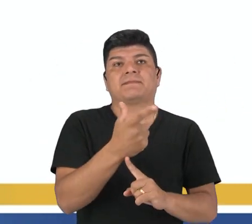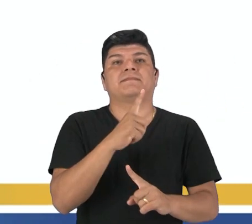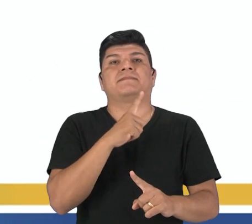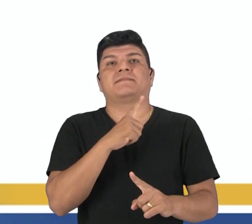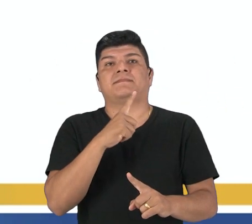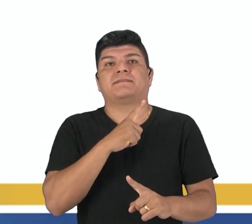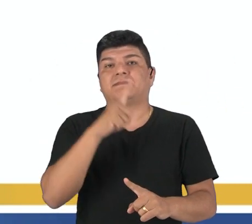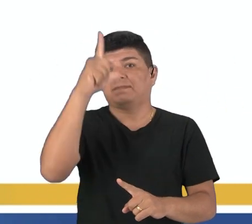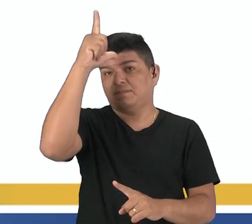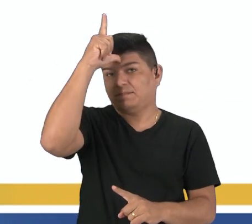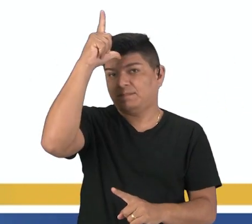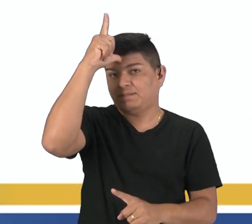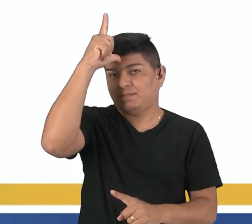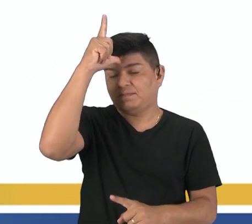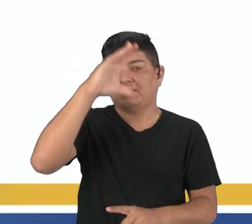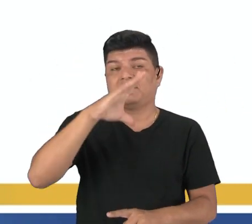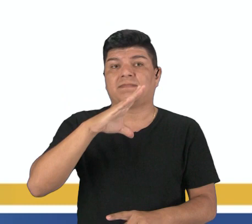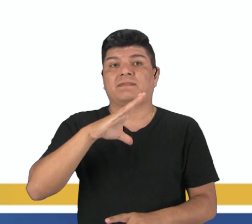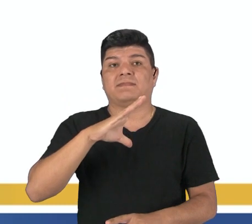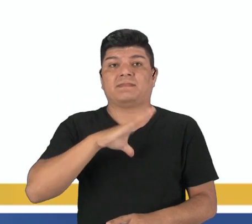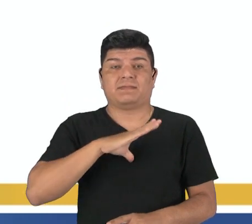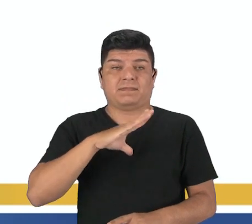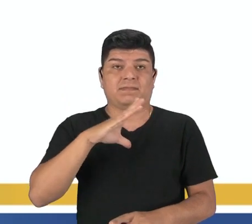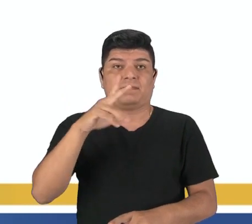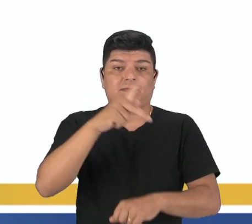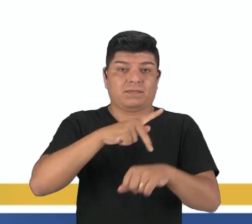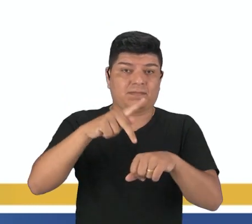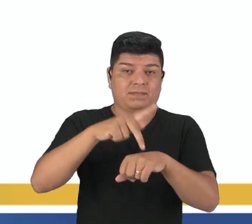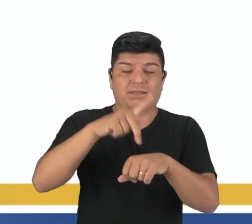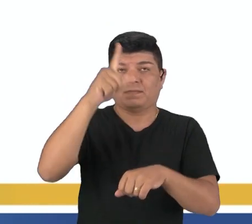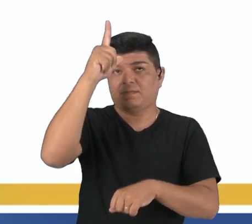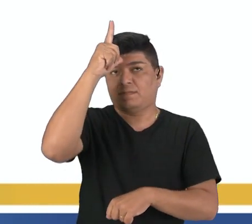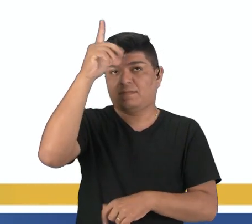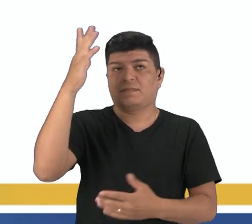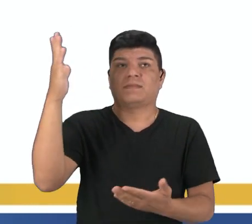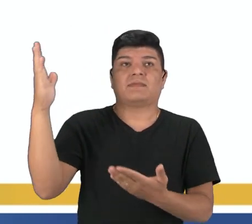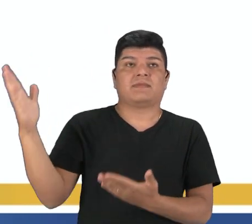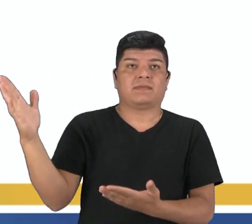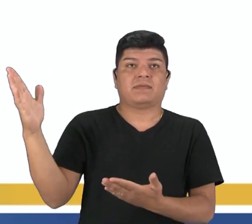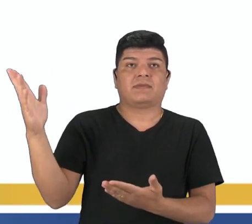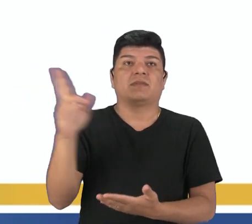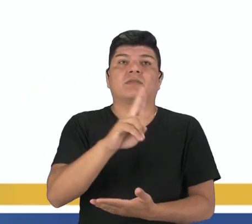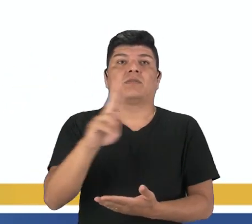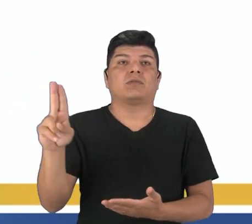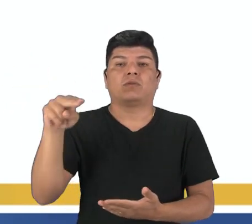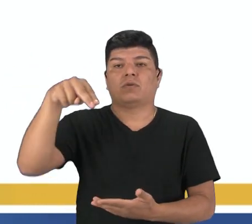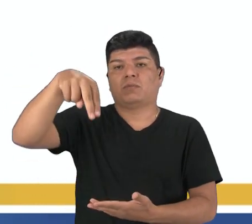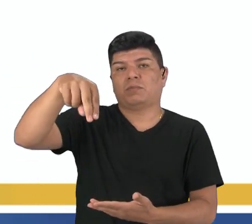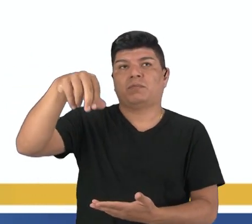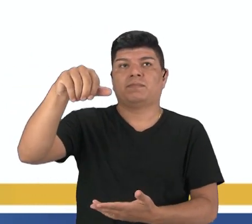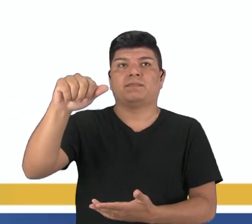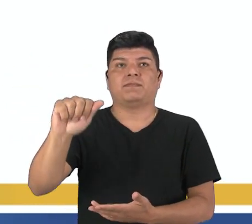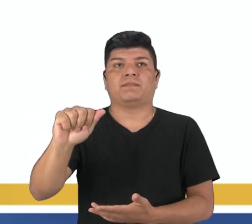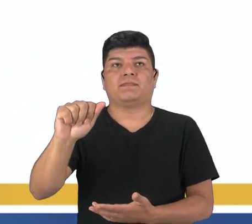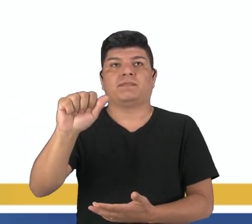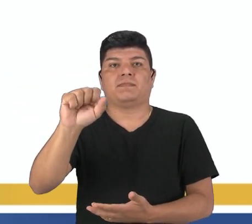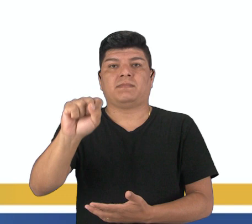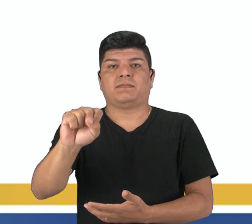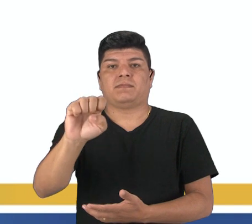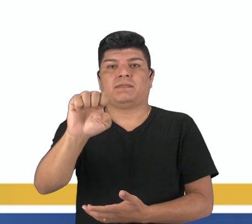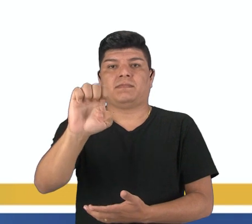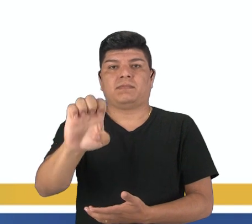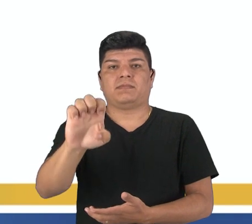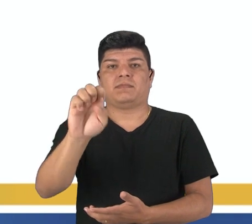na Alemanha. E essa exposição se chama Navesso. Observe aqui comigo, as pessoas